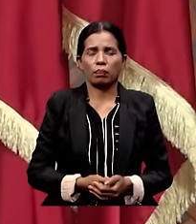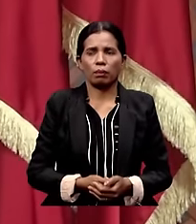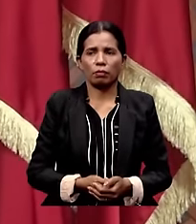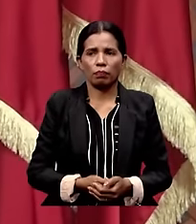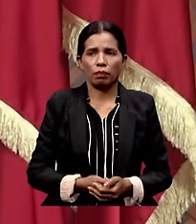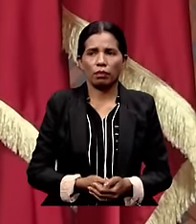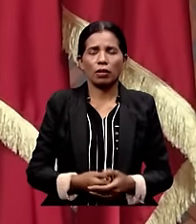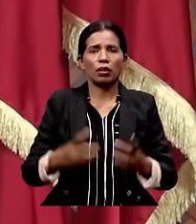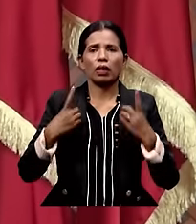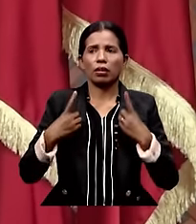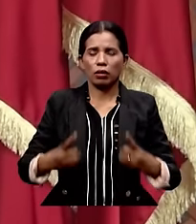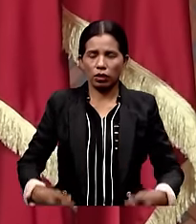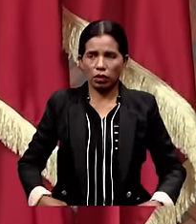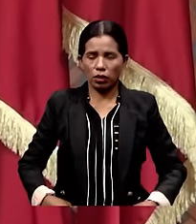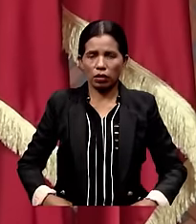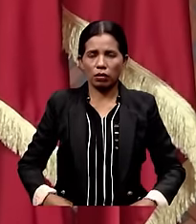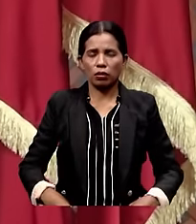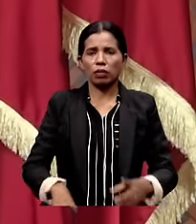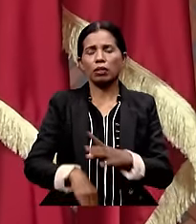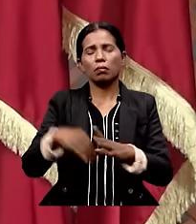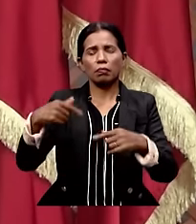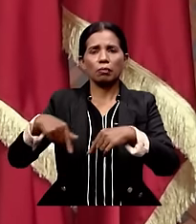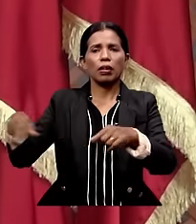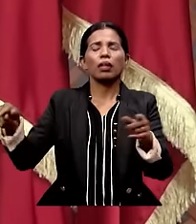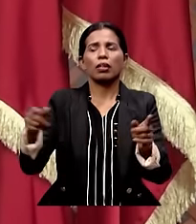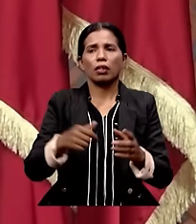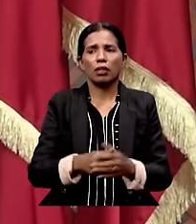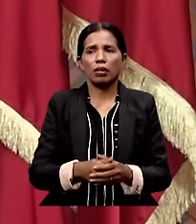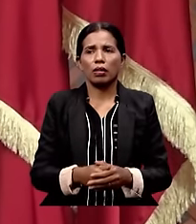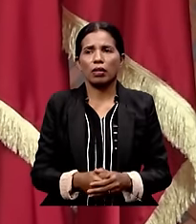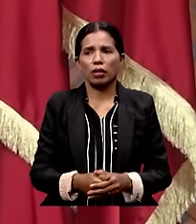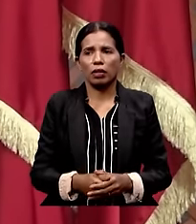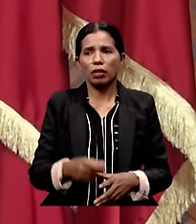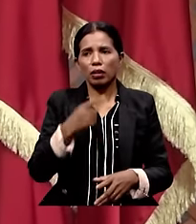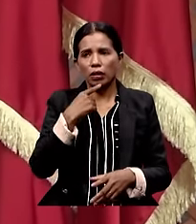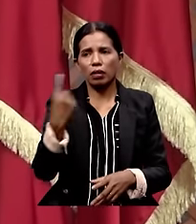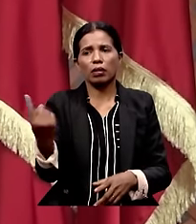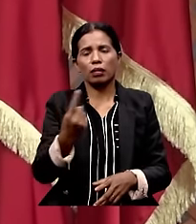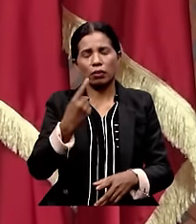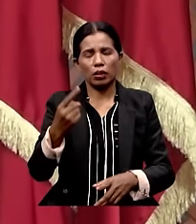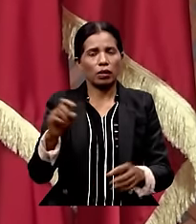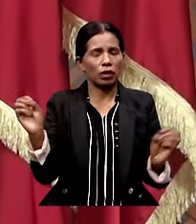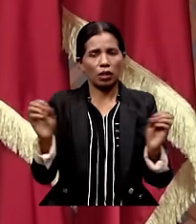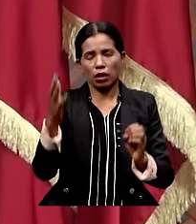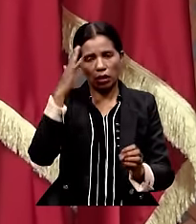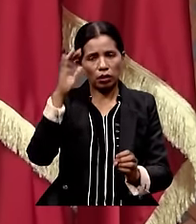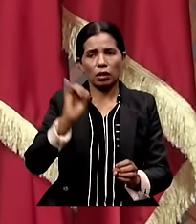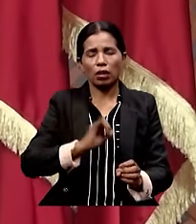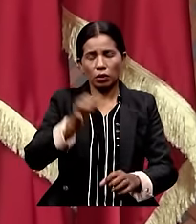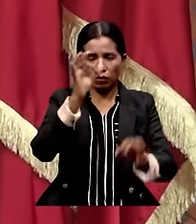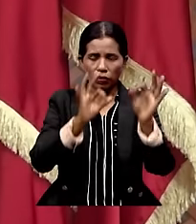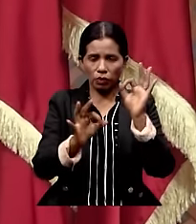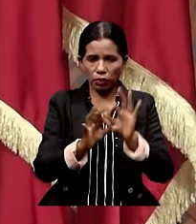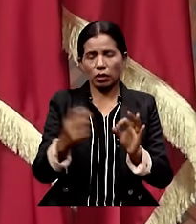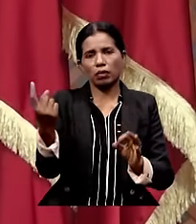minha dignidade, sai humilhado, minha da tete na fata inocente, ao fiar na fata, minha